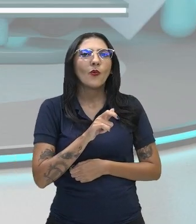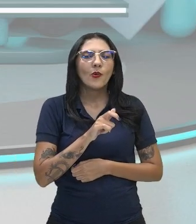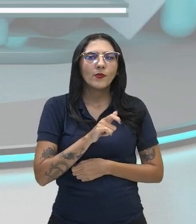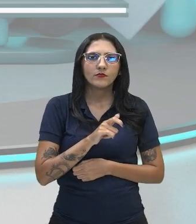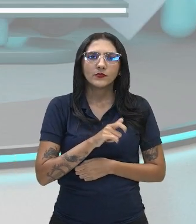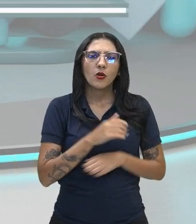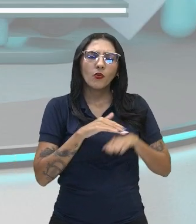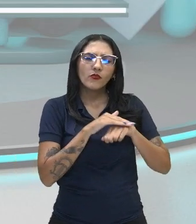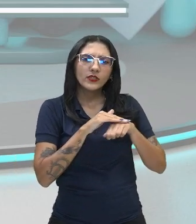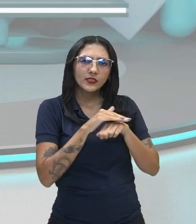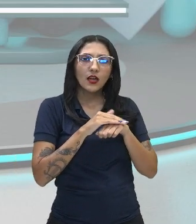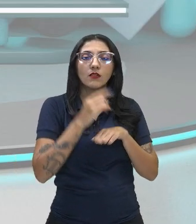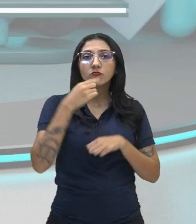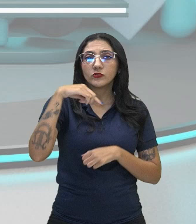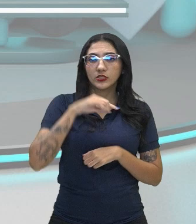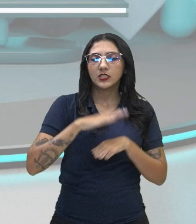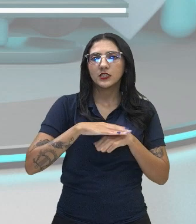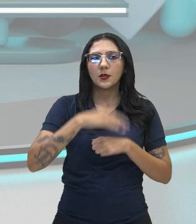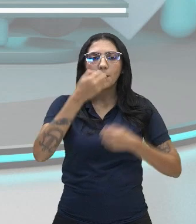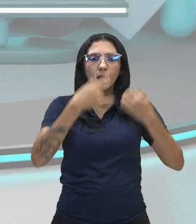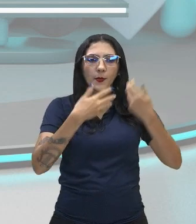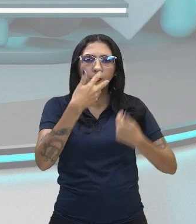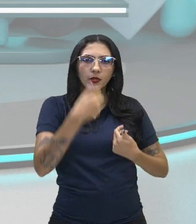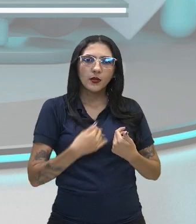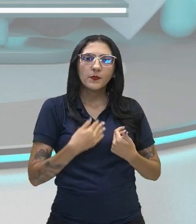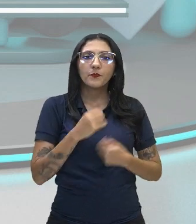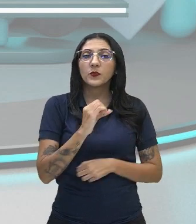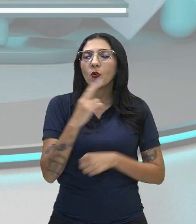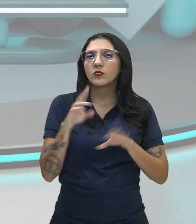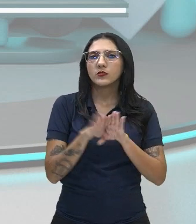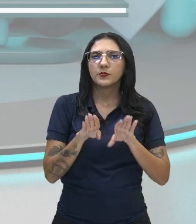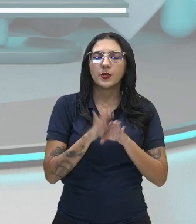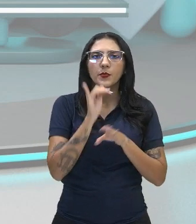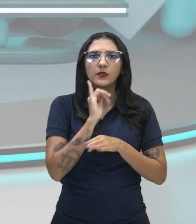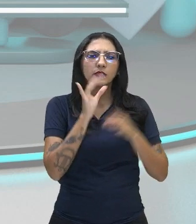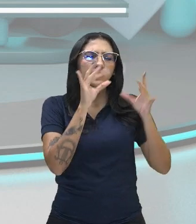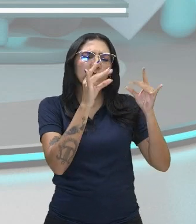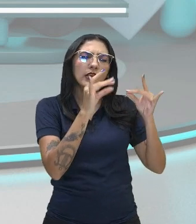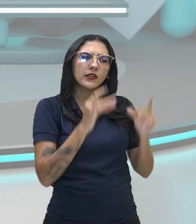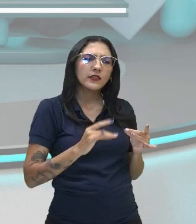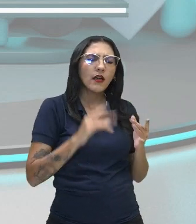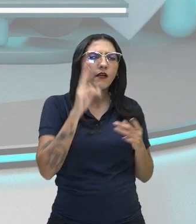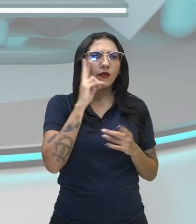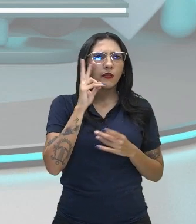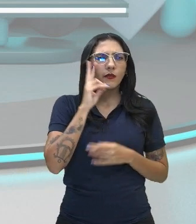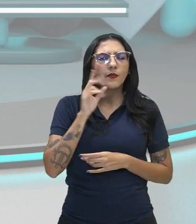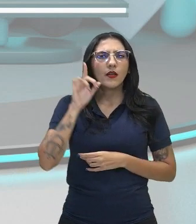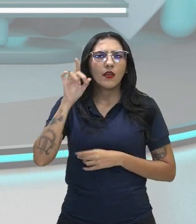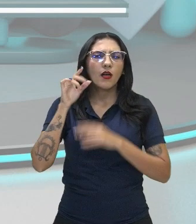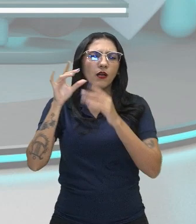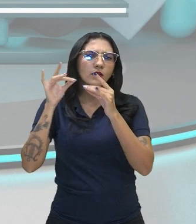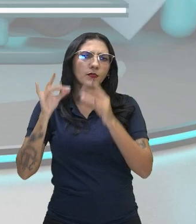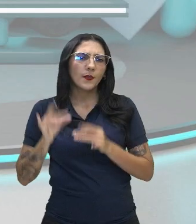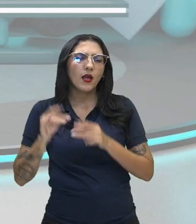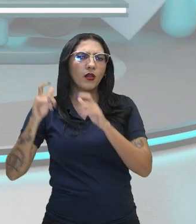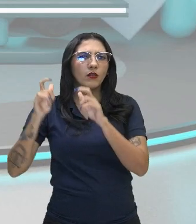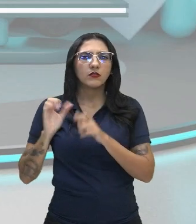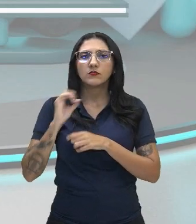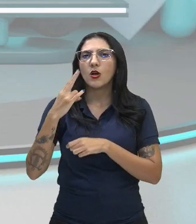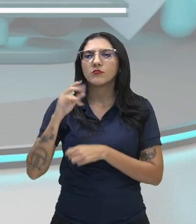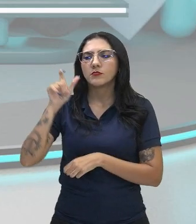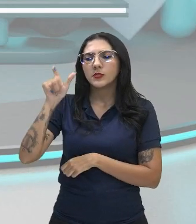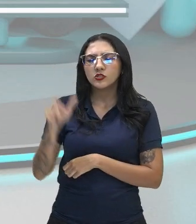está narrando. Quando você descreve um lugar, uma pessoa,